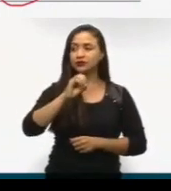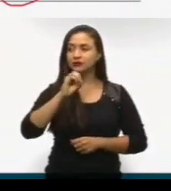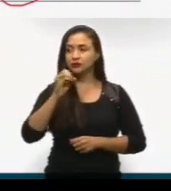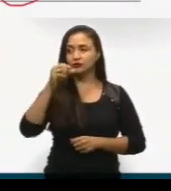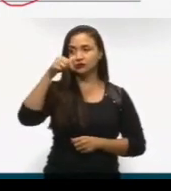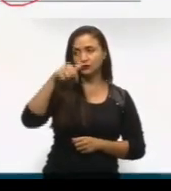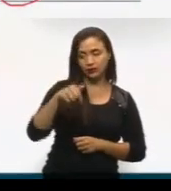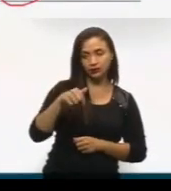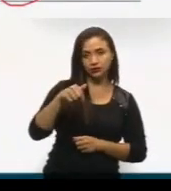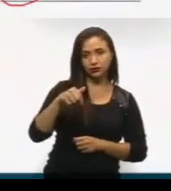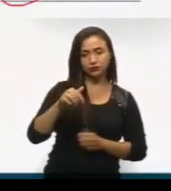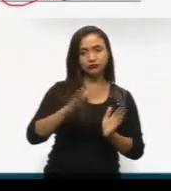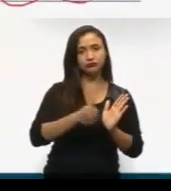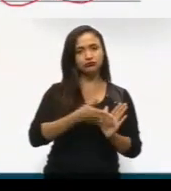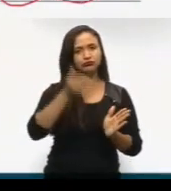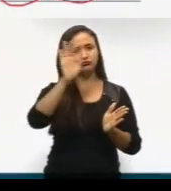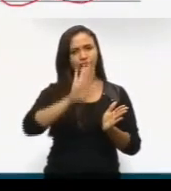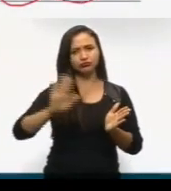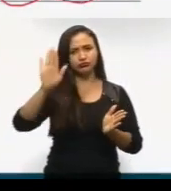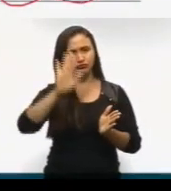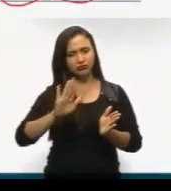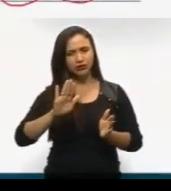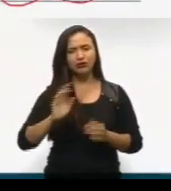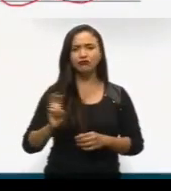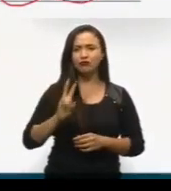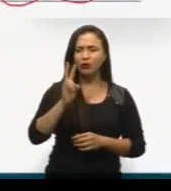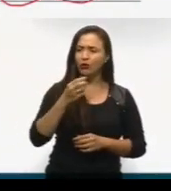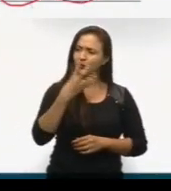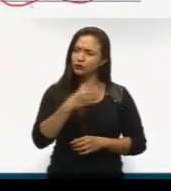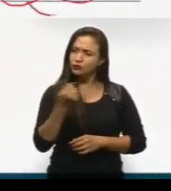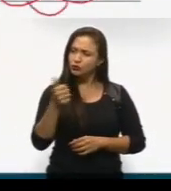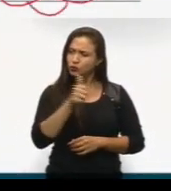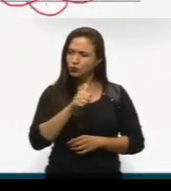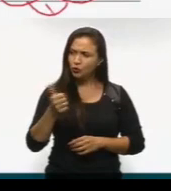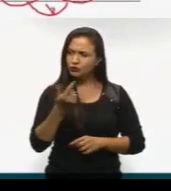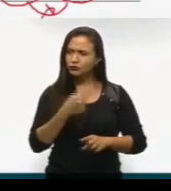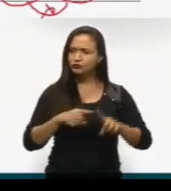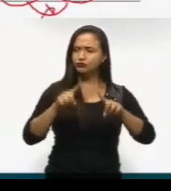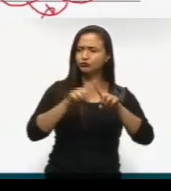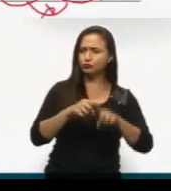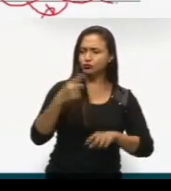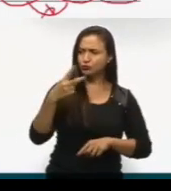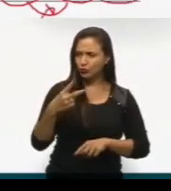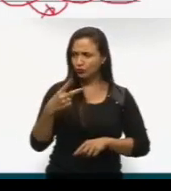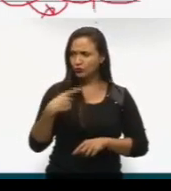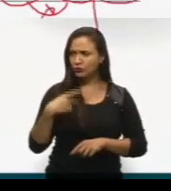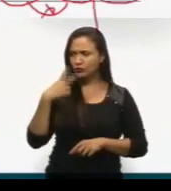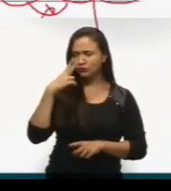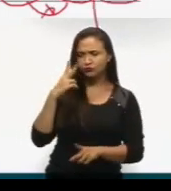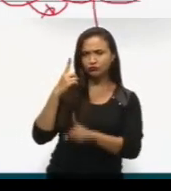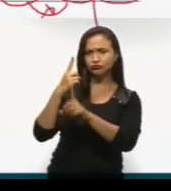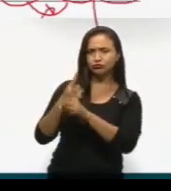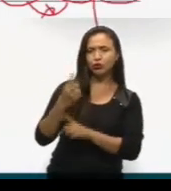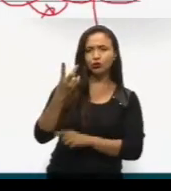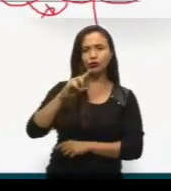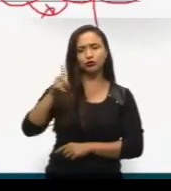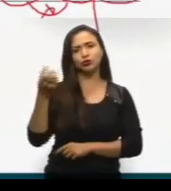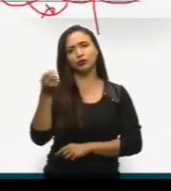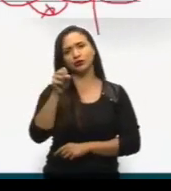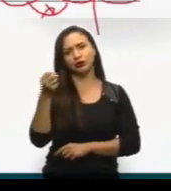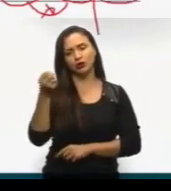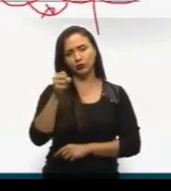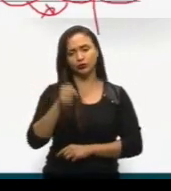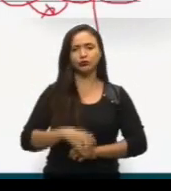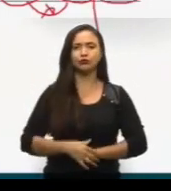0,007 de argamassa. O valor da argamassa está 411, multiplico esses dois, eu acho que eu preciso de 2,88